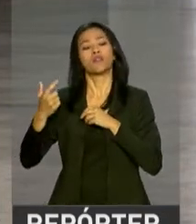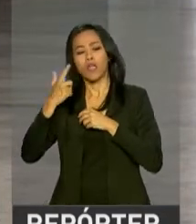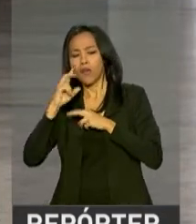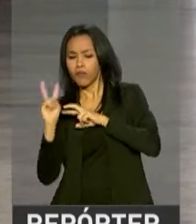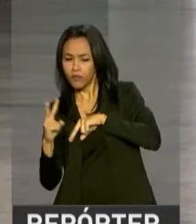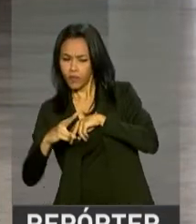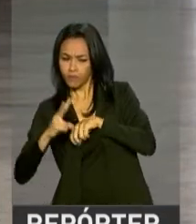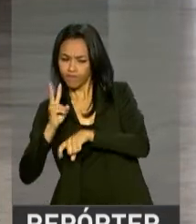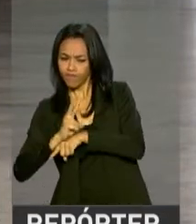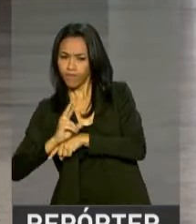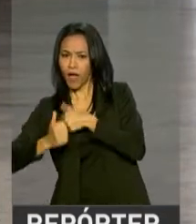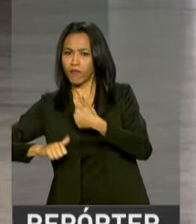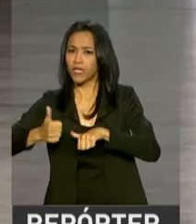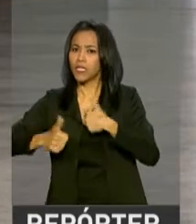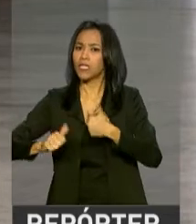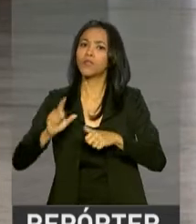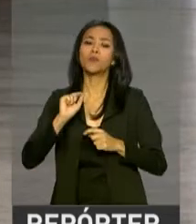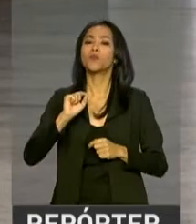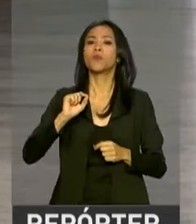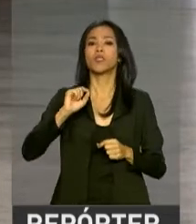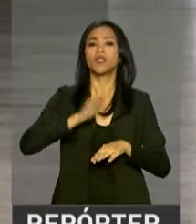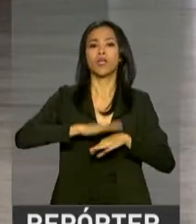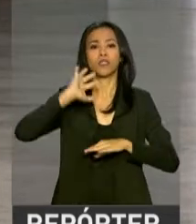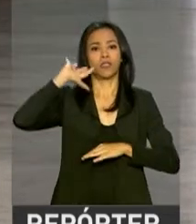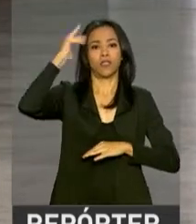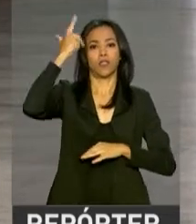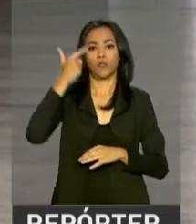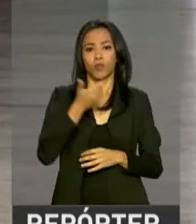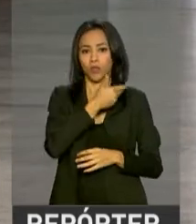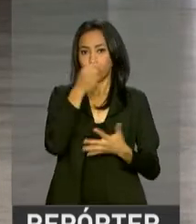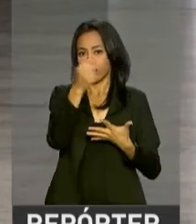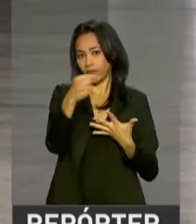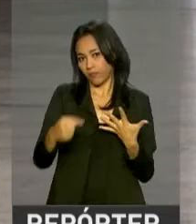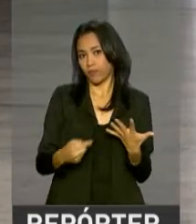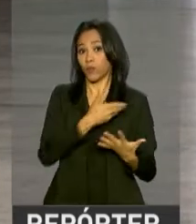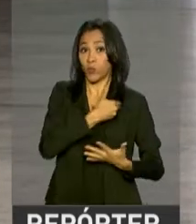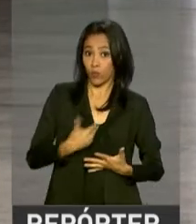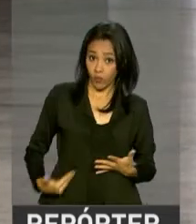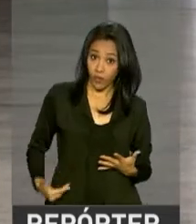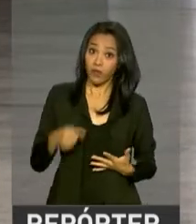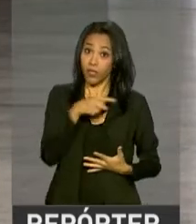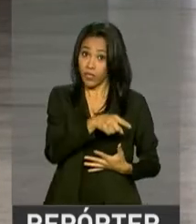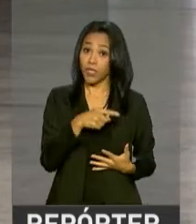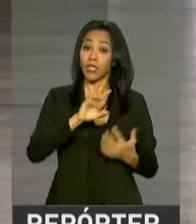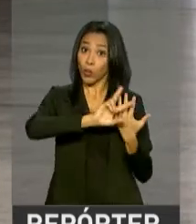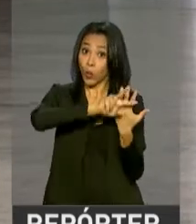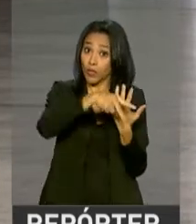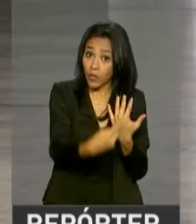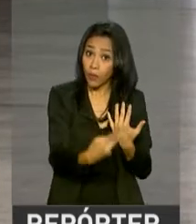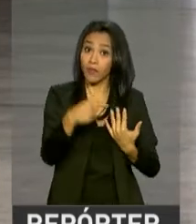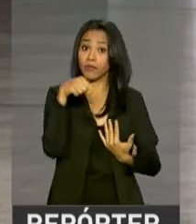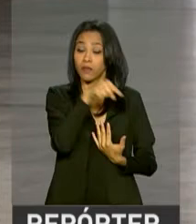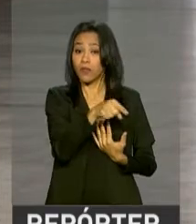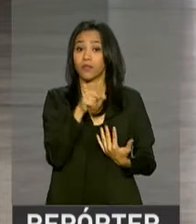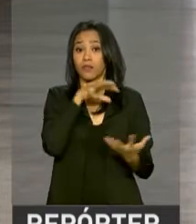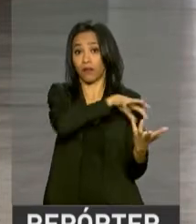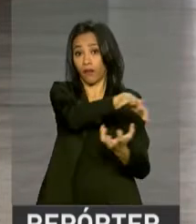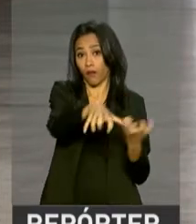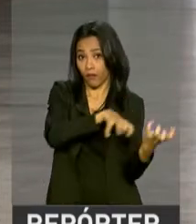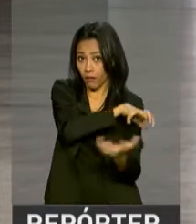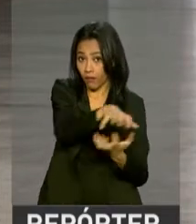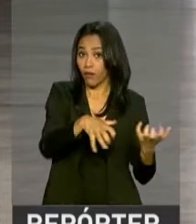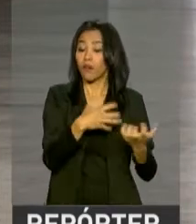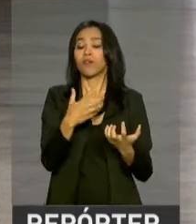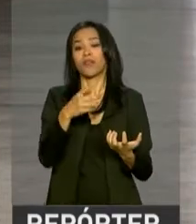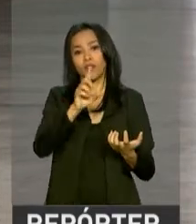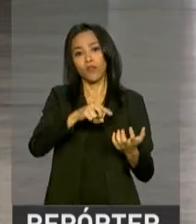tomadas pelo governo e monitorando as consequências dessa paralisação que durou 11 dias e gerou uma crise de